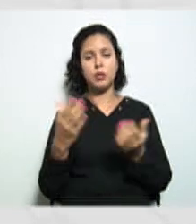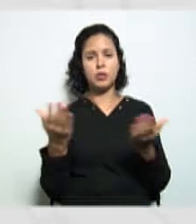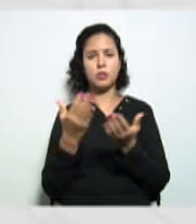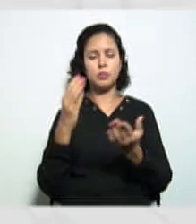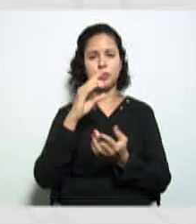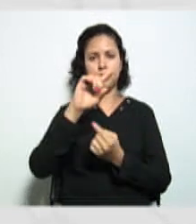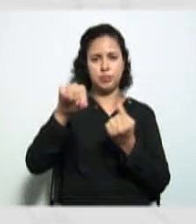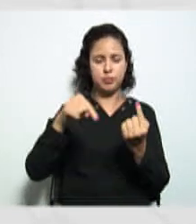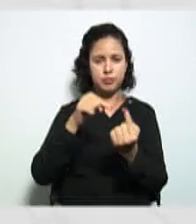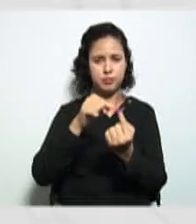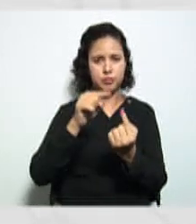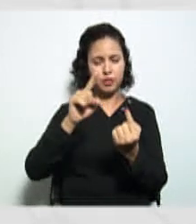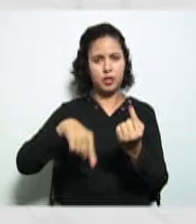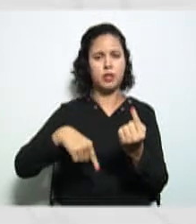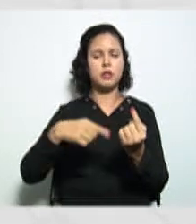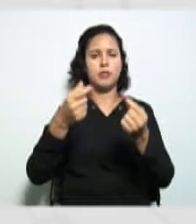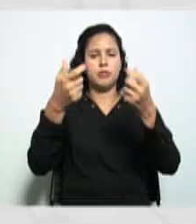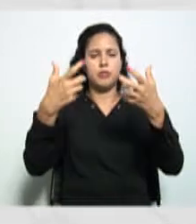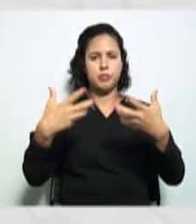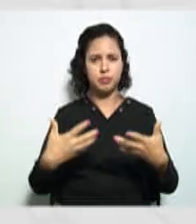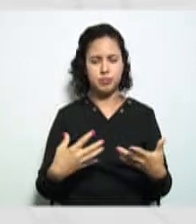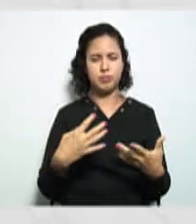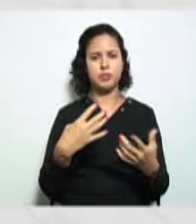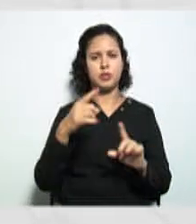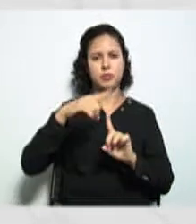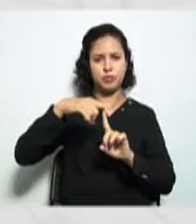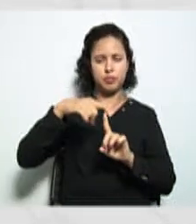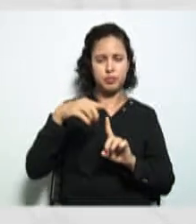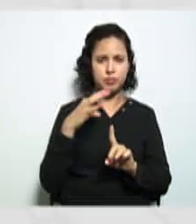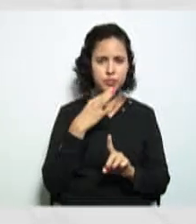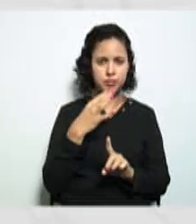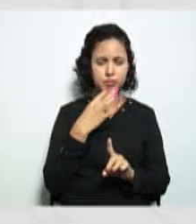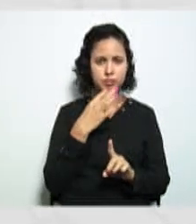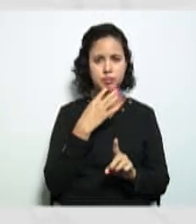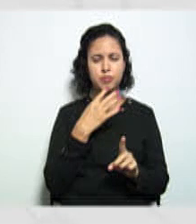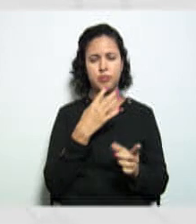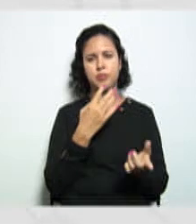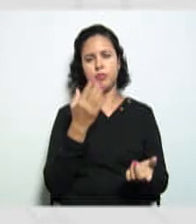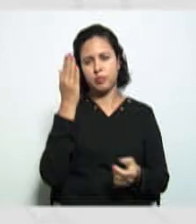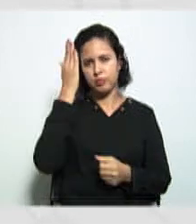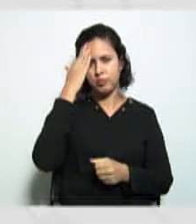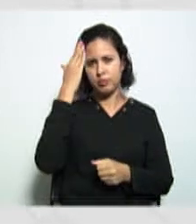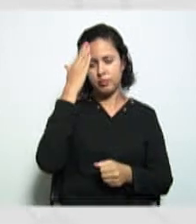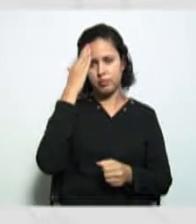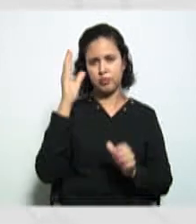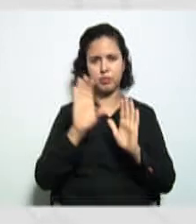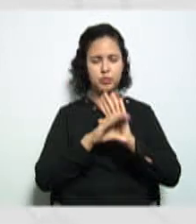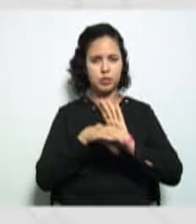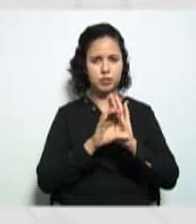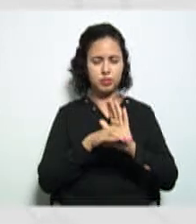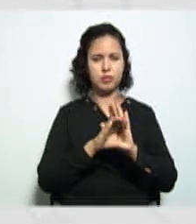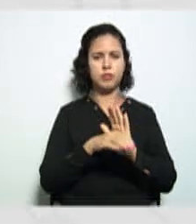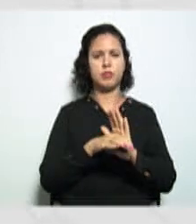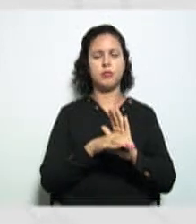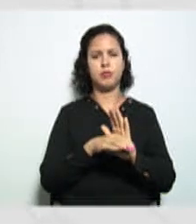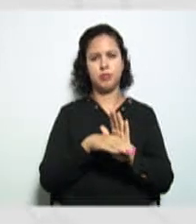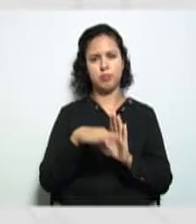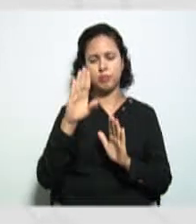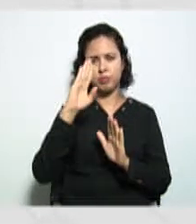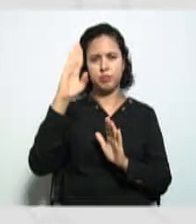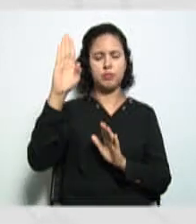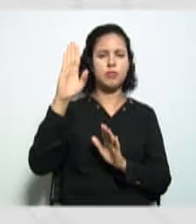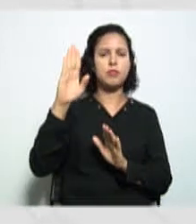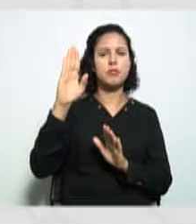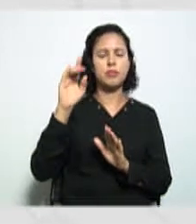hoje são definir os tipos de conhecimento, reconhecer conceitos,